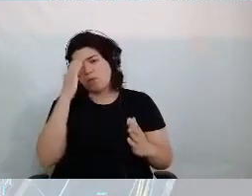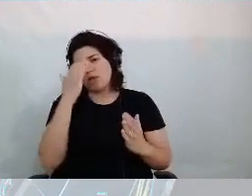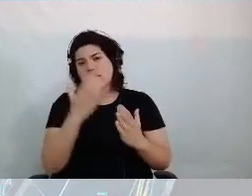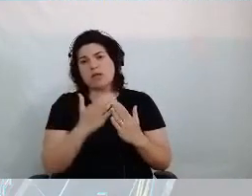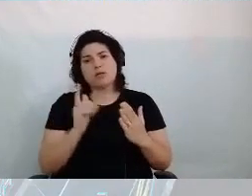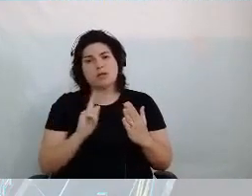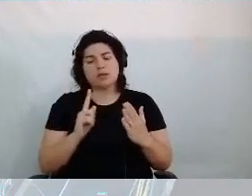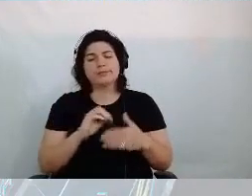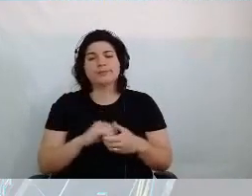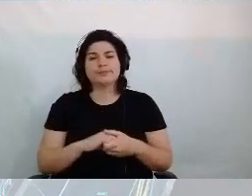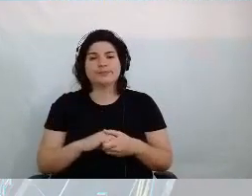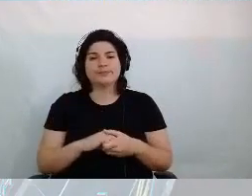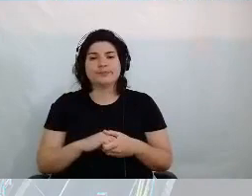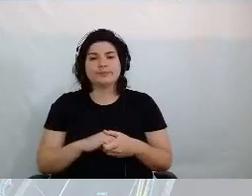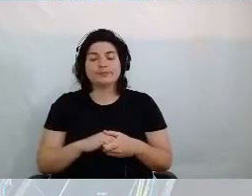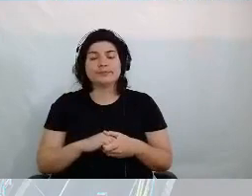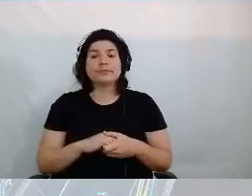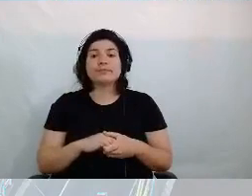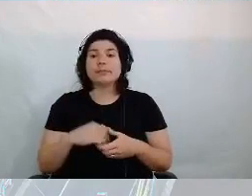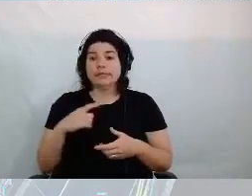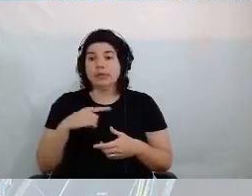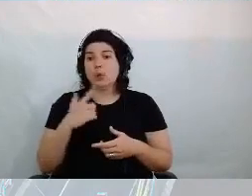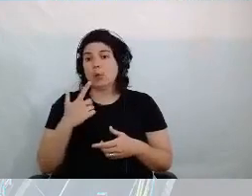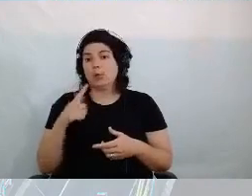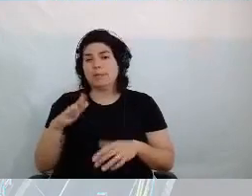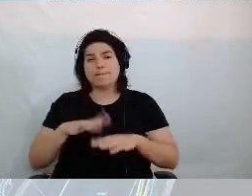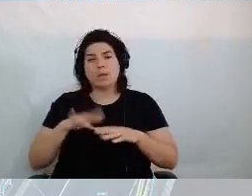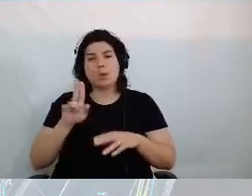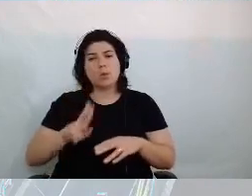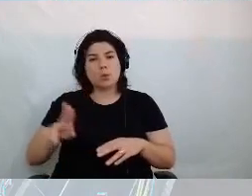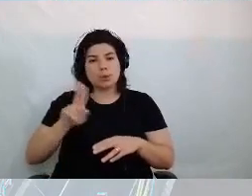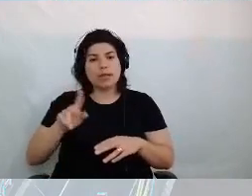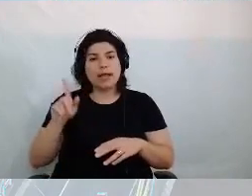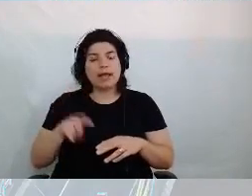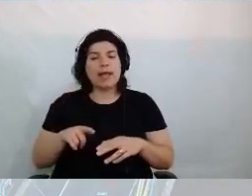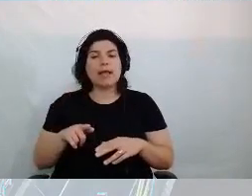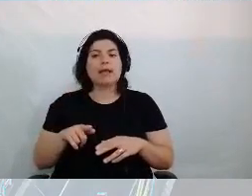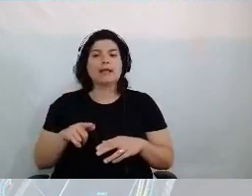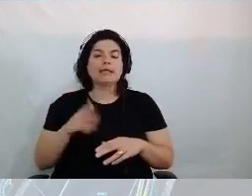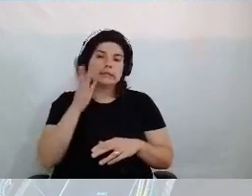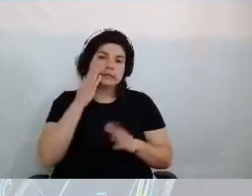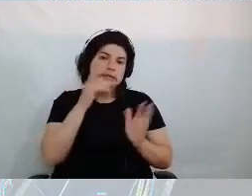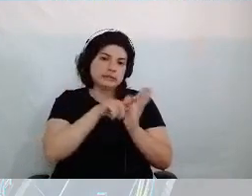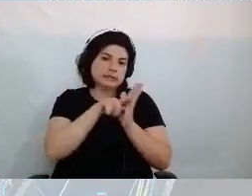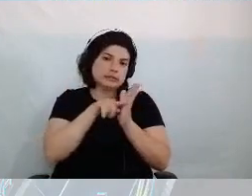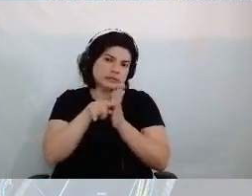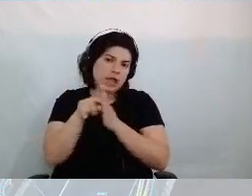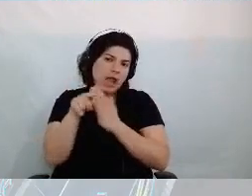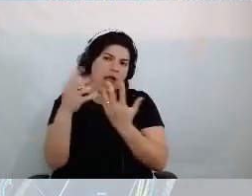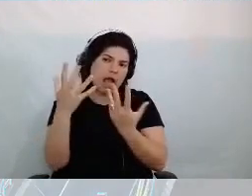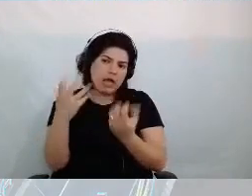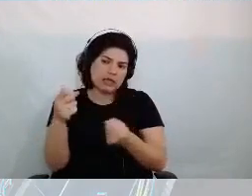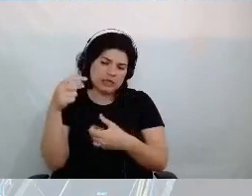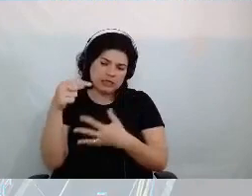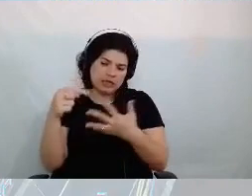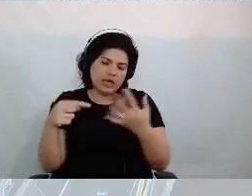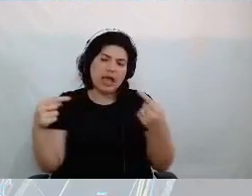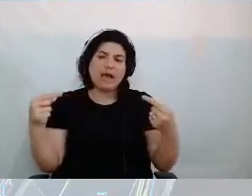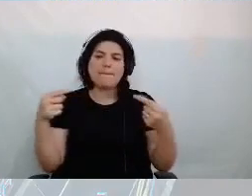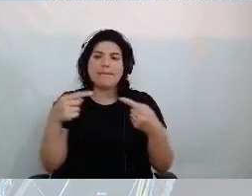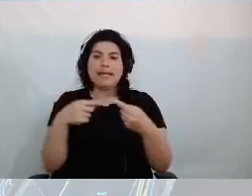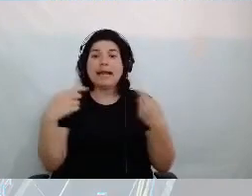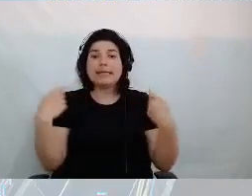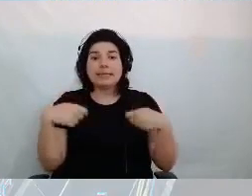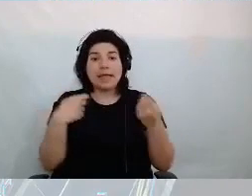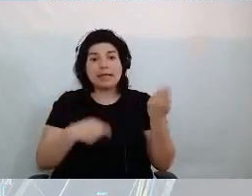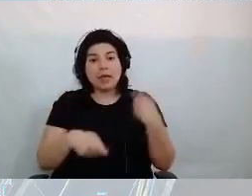em métricas, e aí eu vou comentar as mais comuns, a gente levanta quais são esses critérios de aceite baseado na necessidade de negócio. E